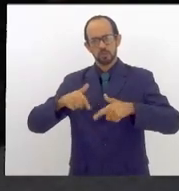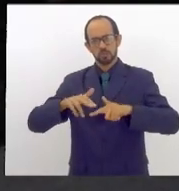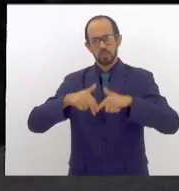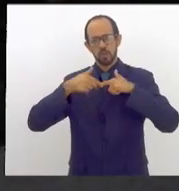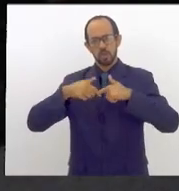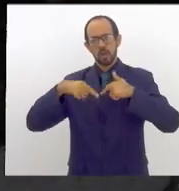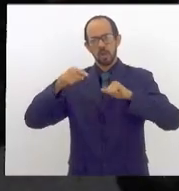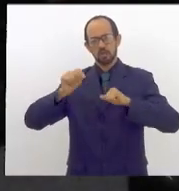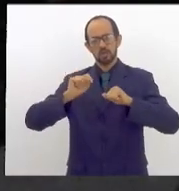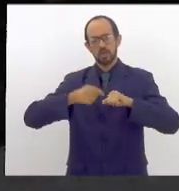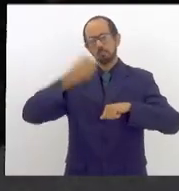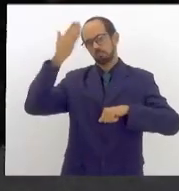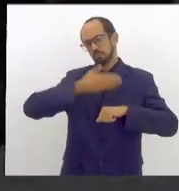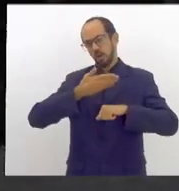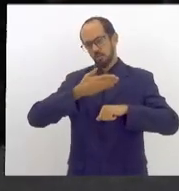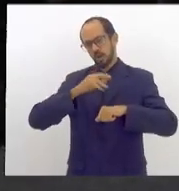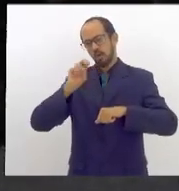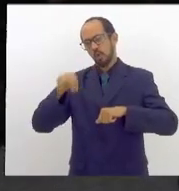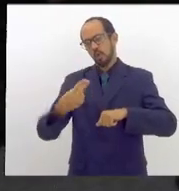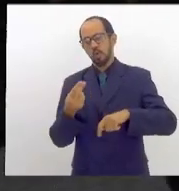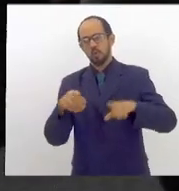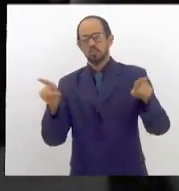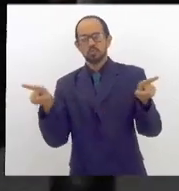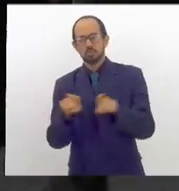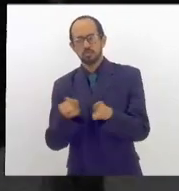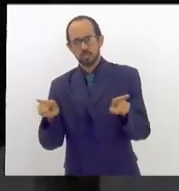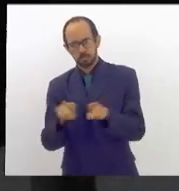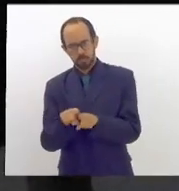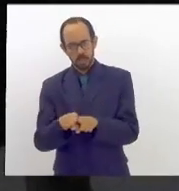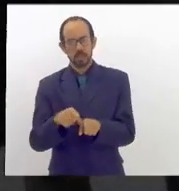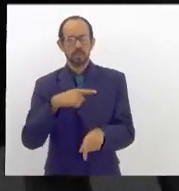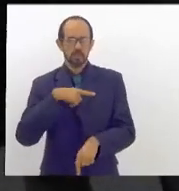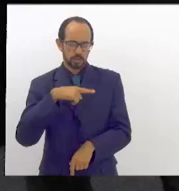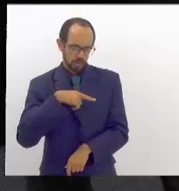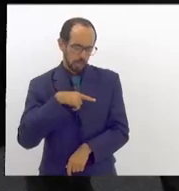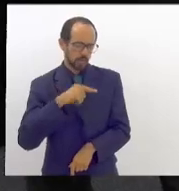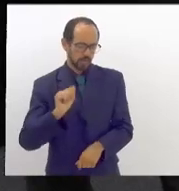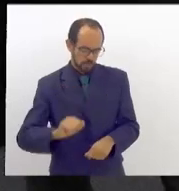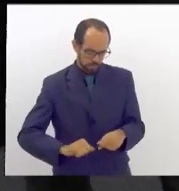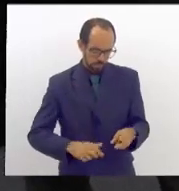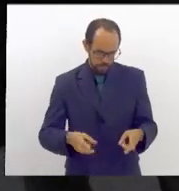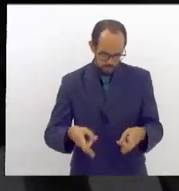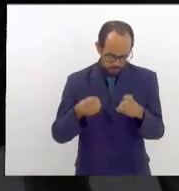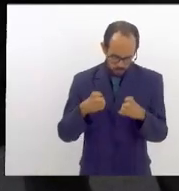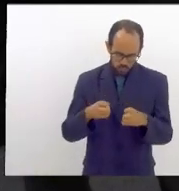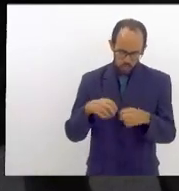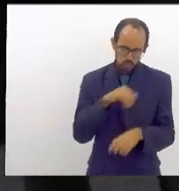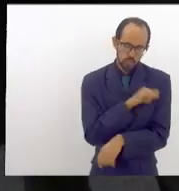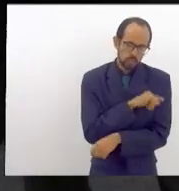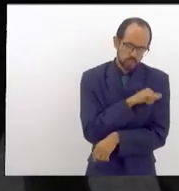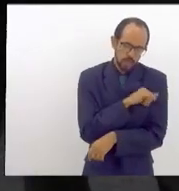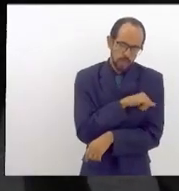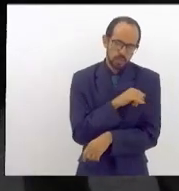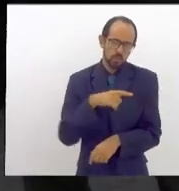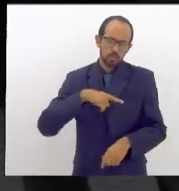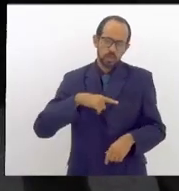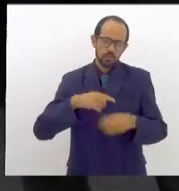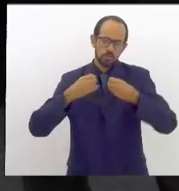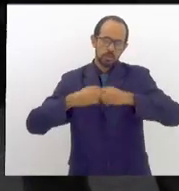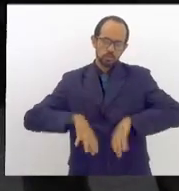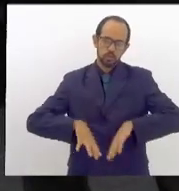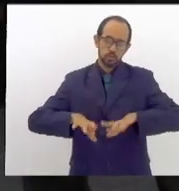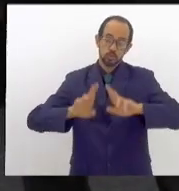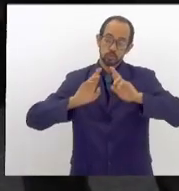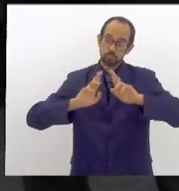material probatório Ou pelo menos material que contém indícios indícios de que o Rio de Janeiro foi profundamente lesado e quem sabe